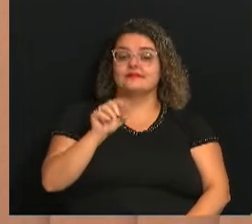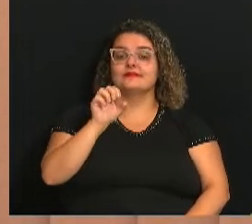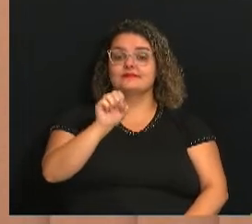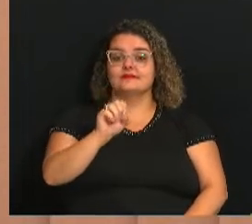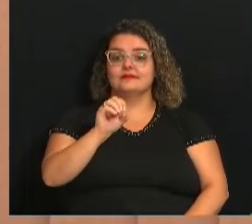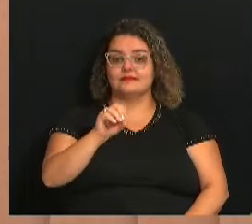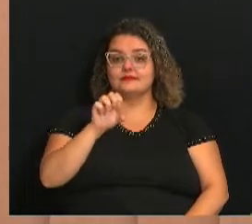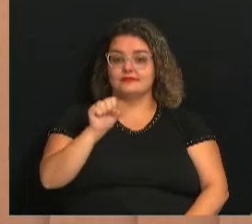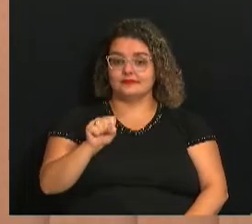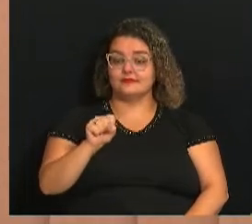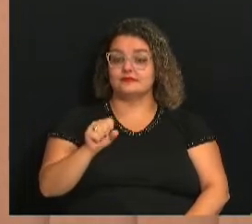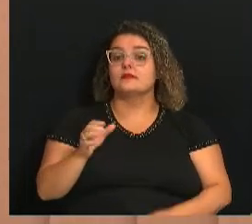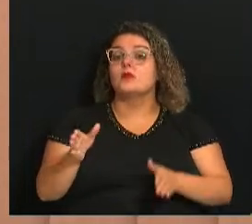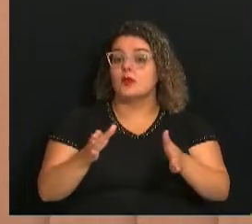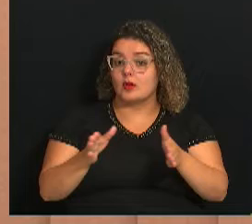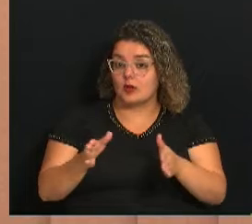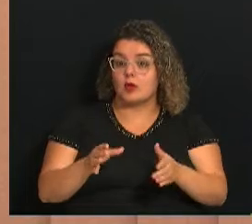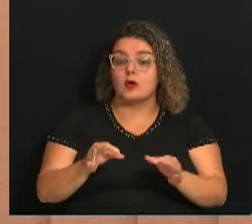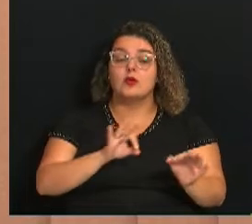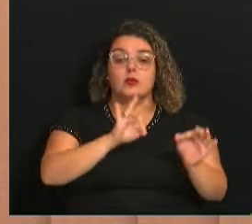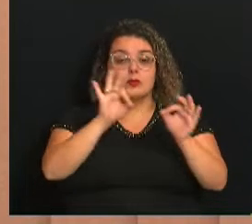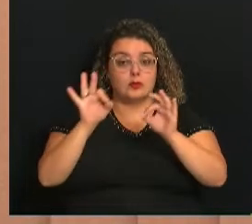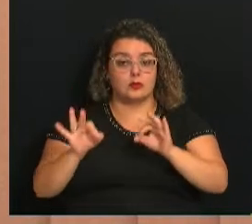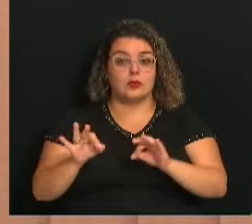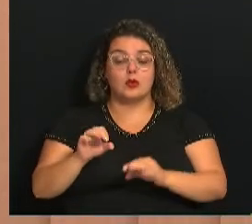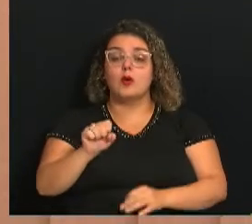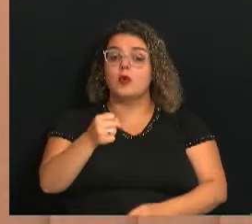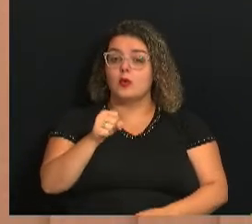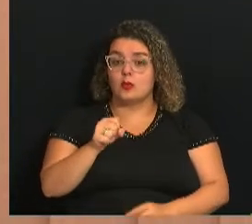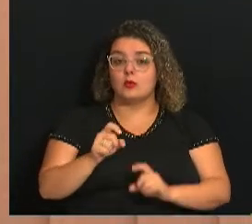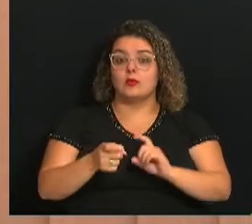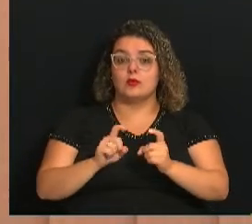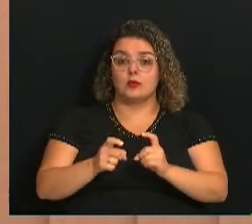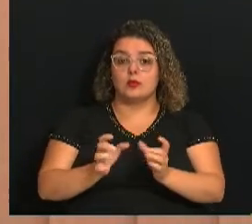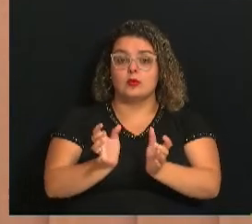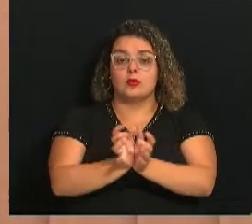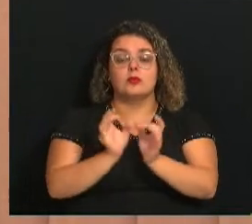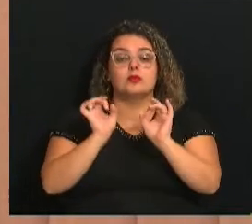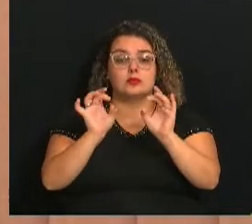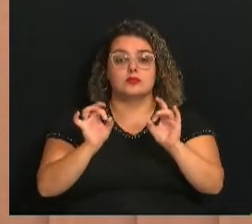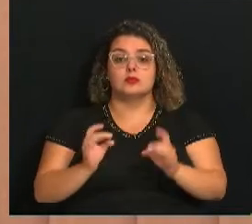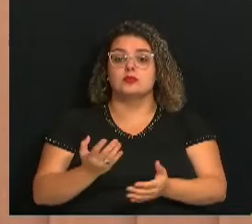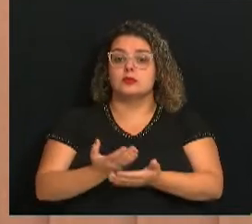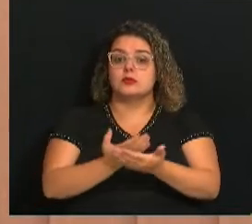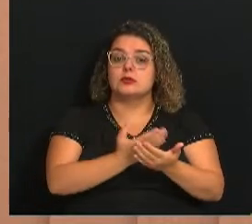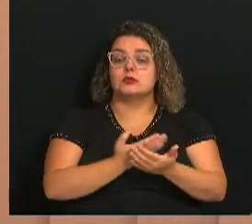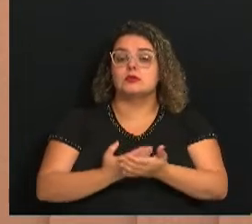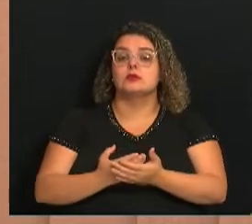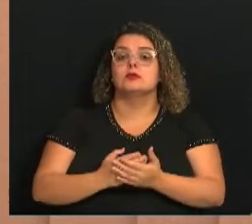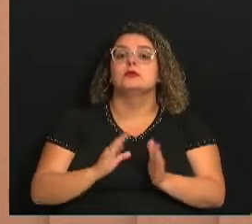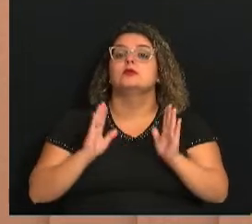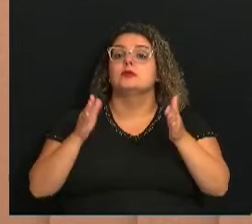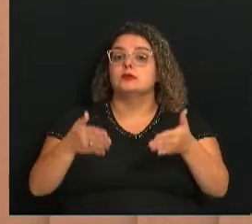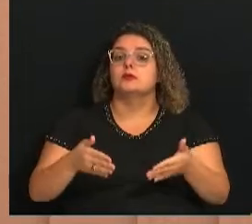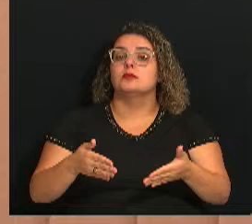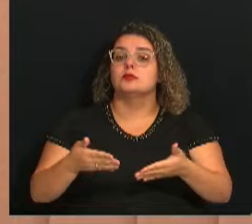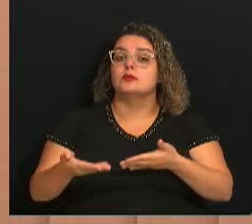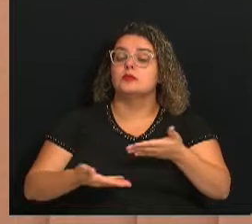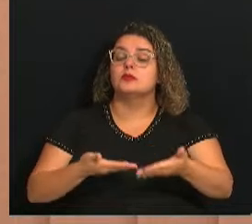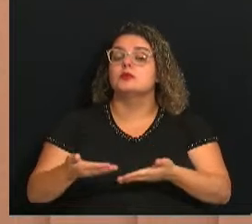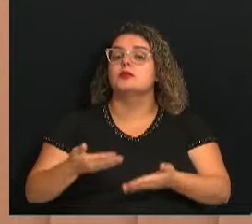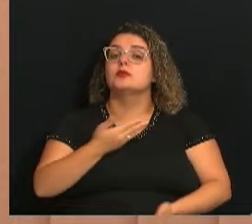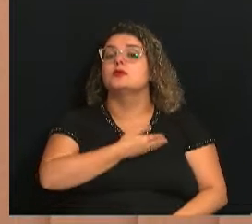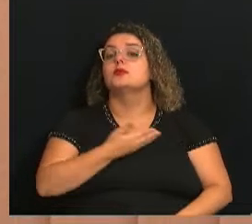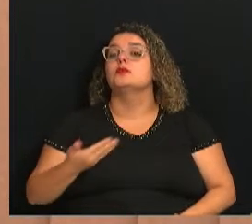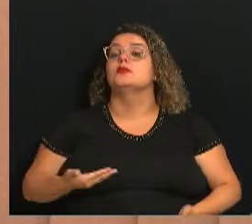deste momento, você vai acompanhar a 8ª reunião da Comissão Especial de Estudos, que trata sobre a importância do funcionalismo